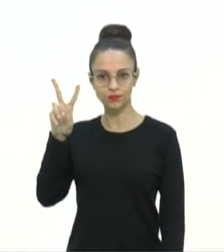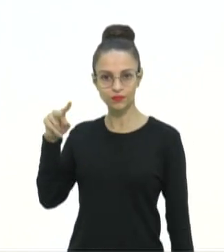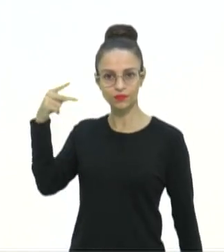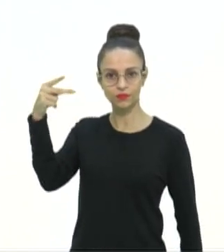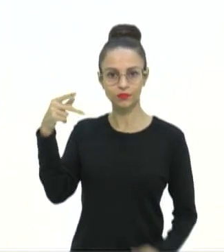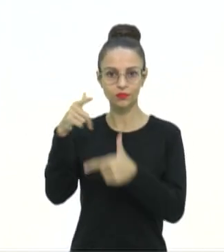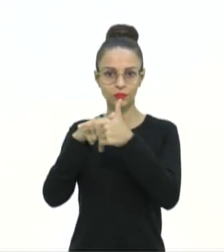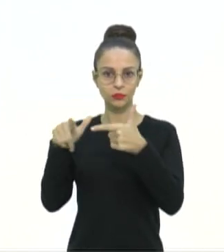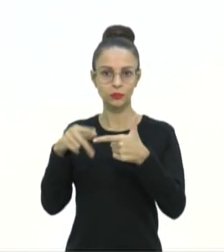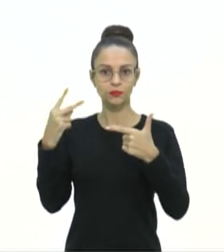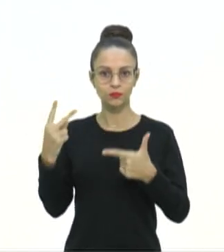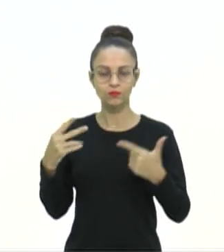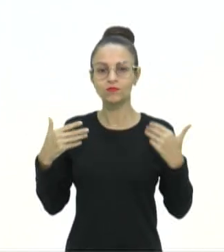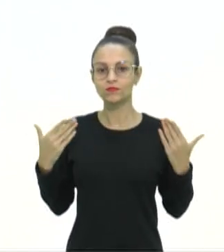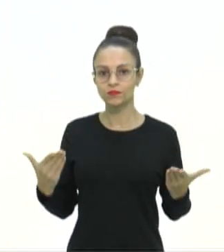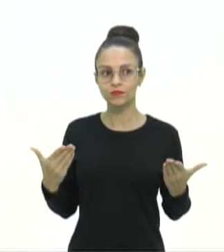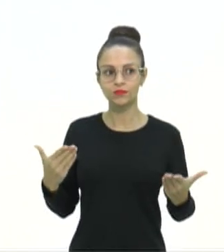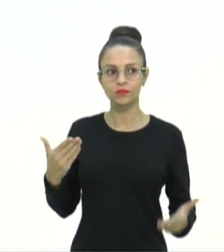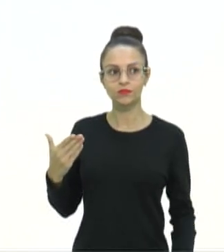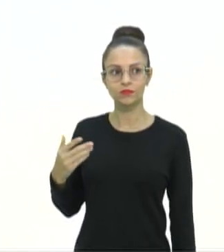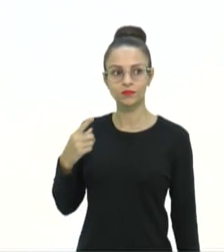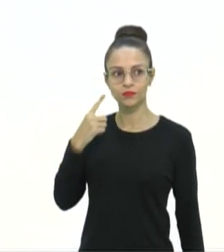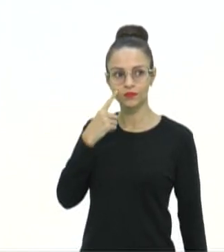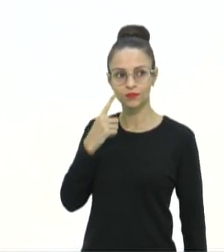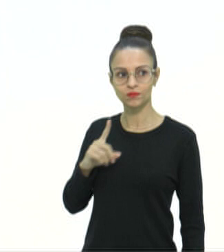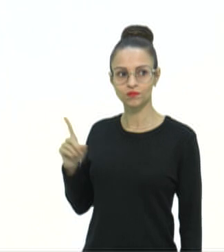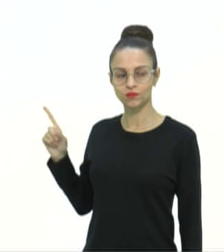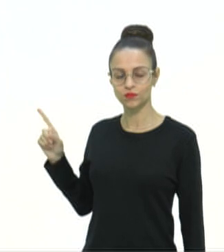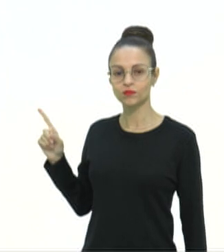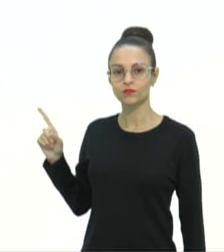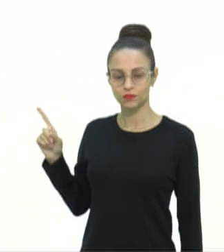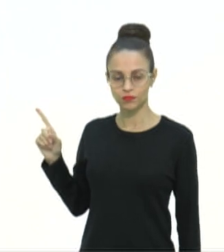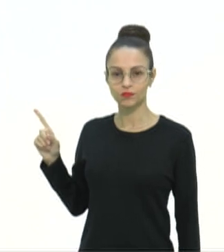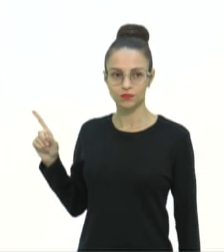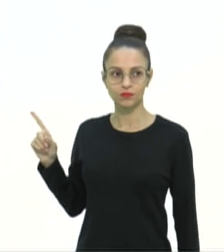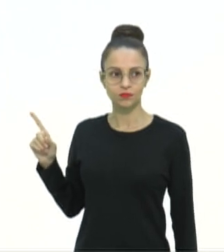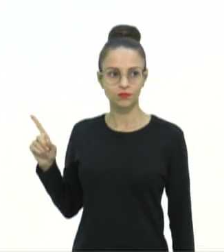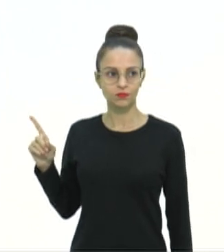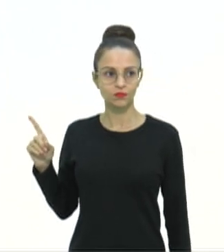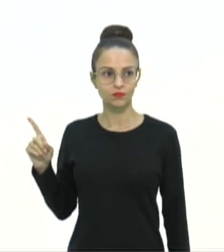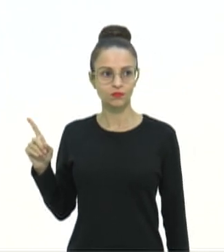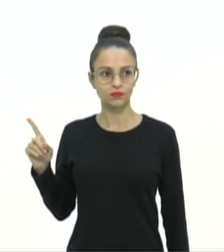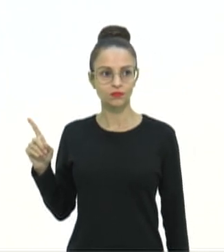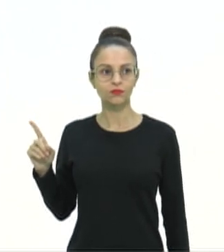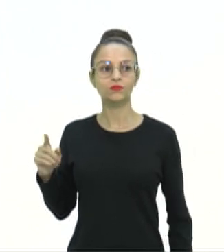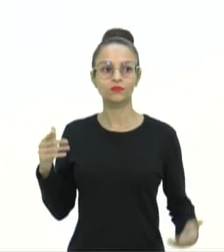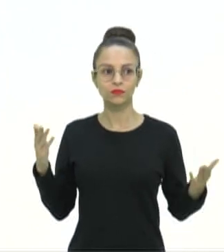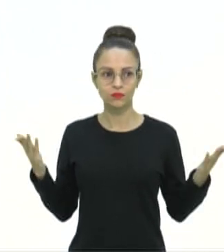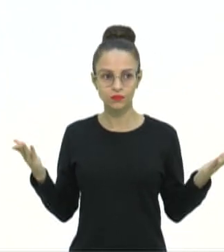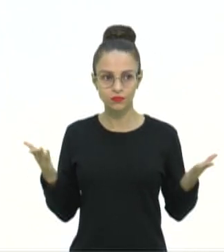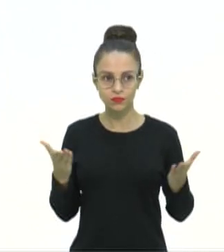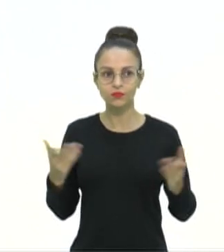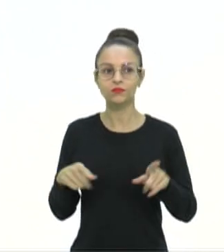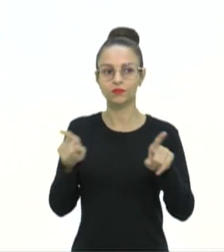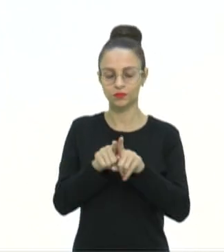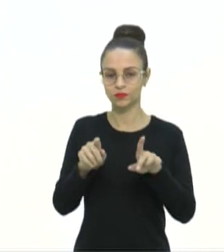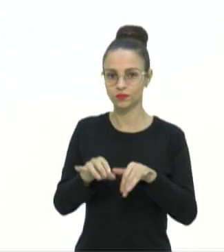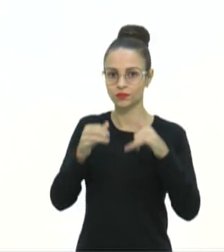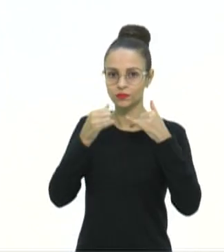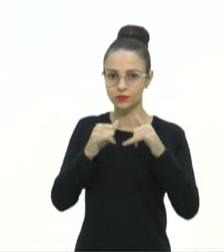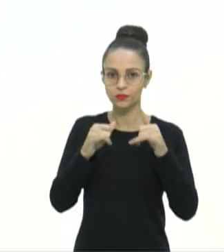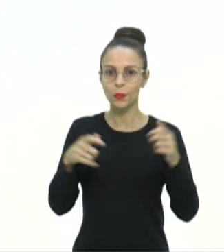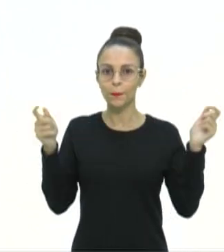quadrado dividido por 2, ou seja, m vezes v ao quadrado sobre 2. Nós temos aqui também as chamadas